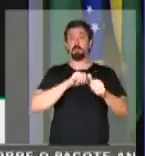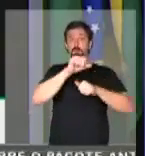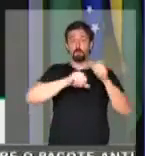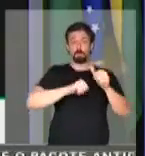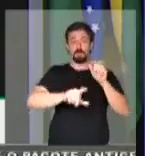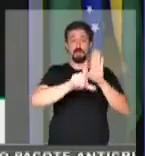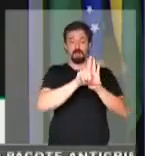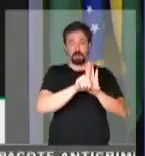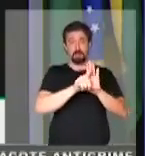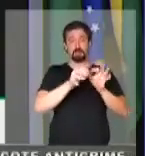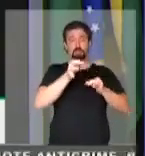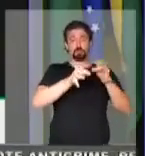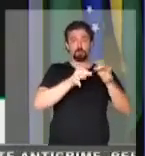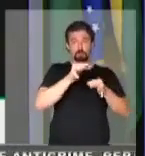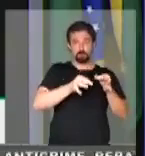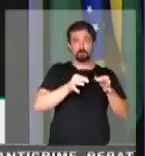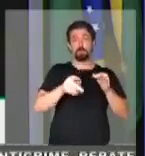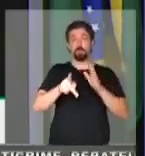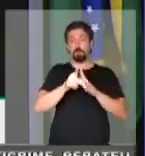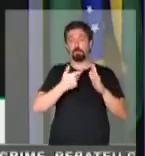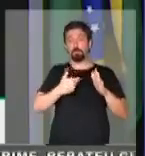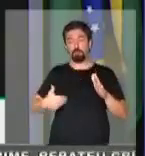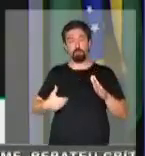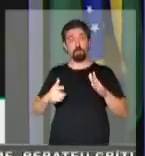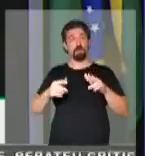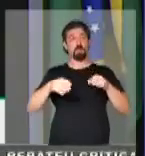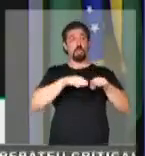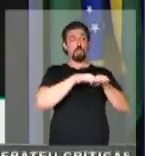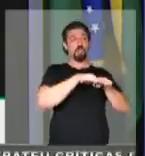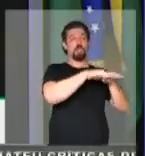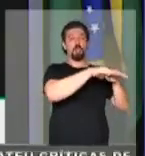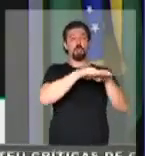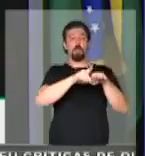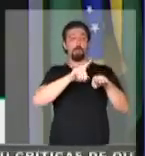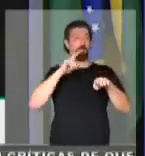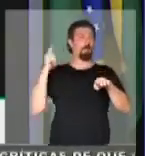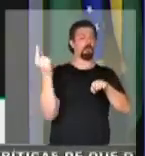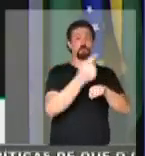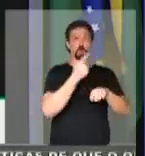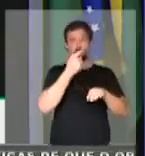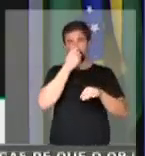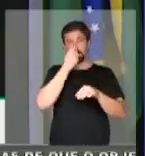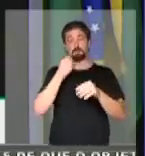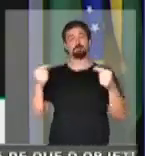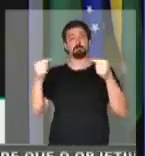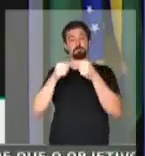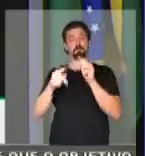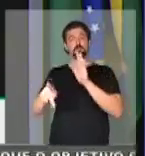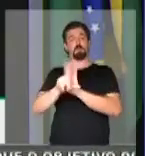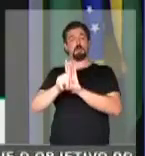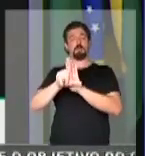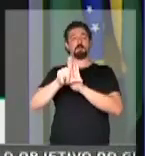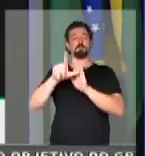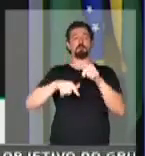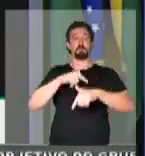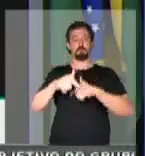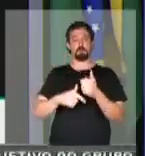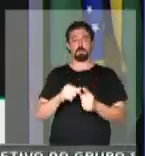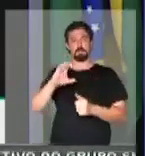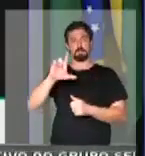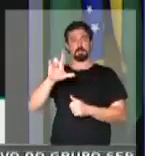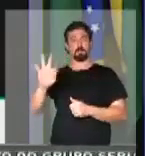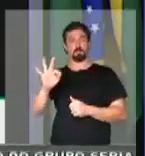regime jurídico aplicável aos agentes públicos e equipará-lo ao que determina a consolidação da Lei do Trabalho,